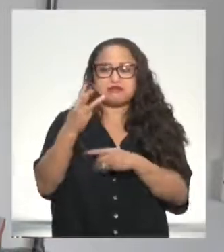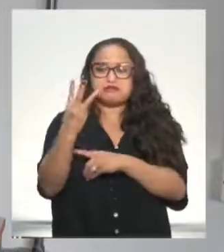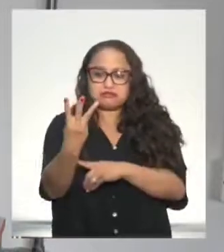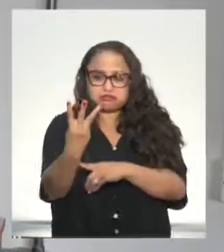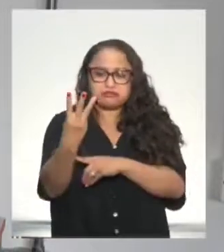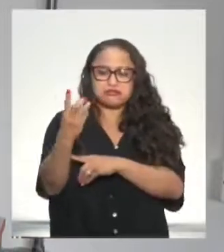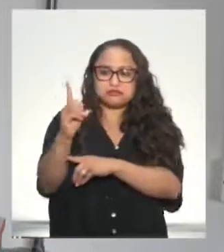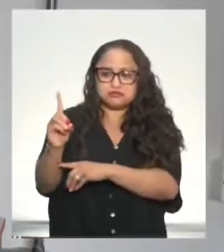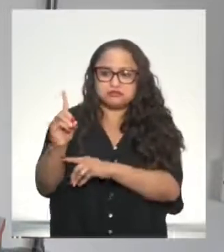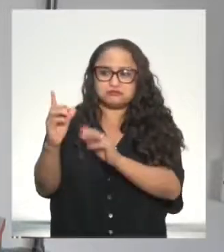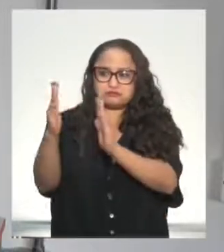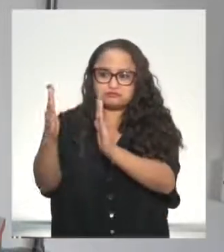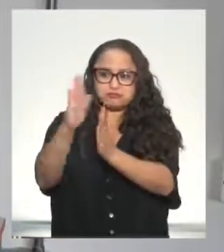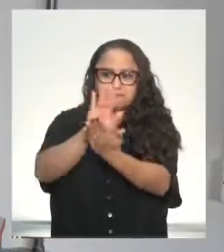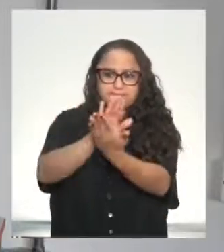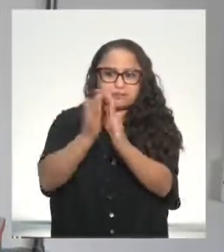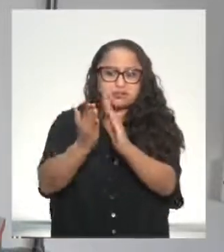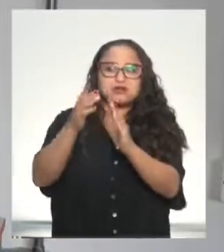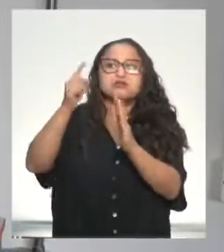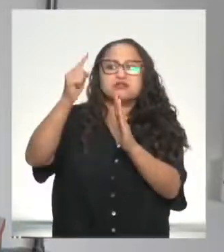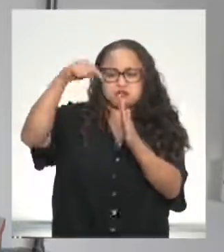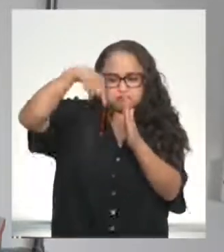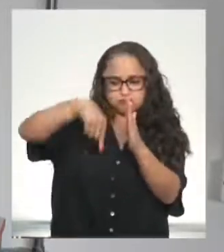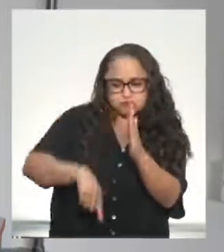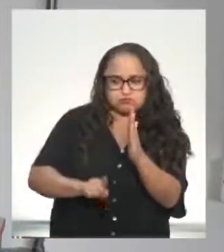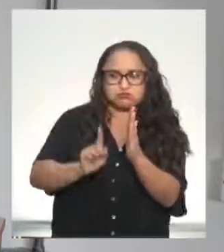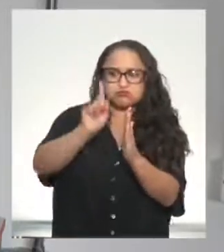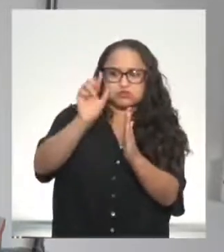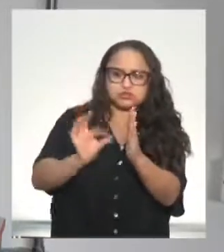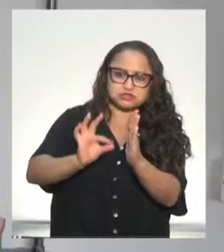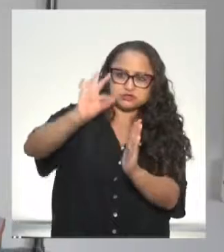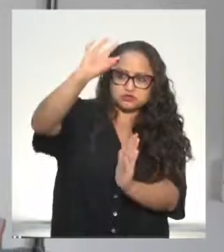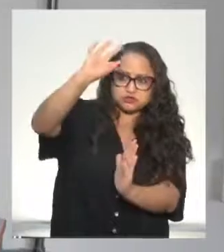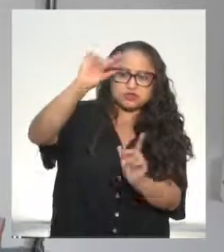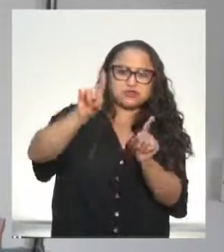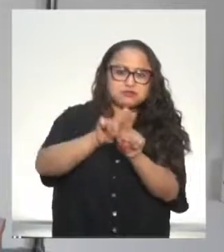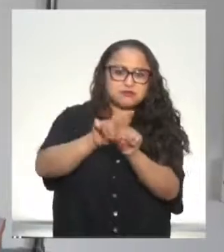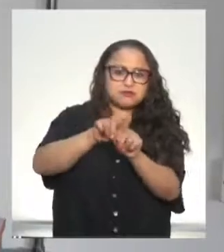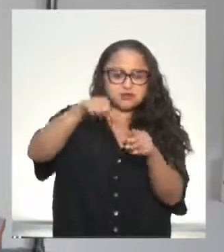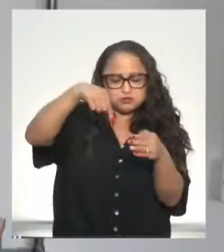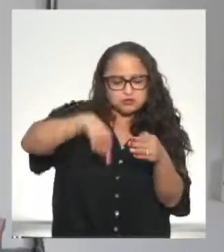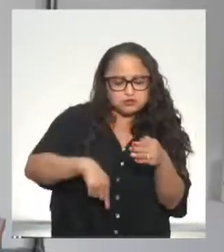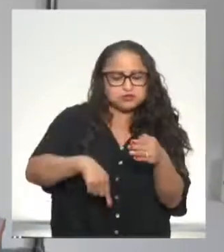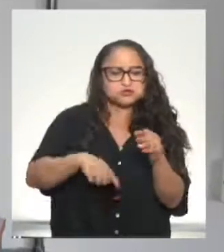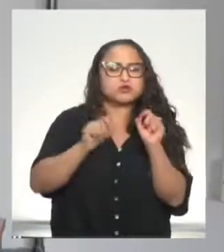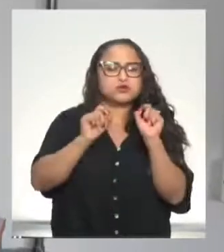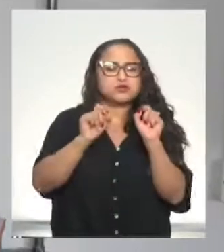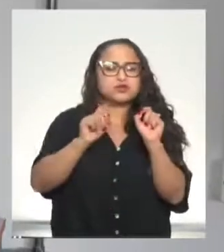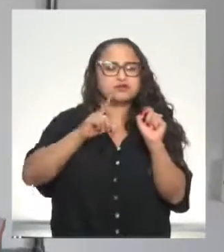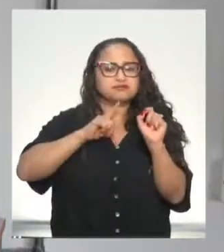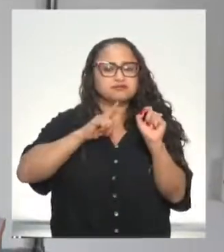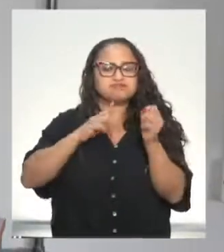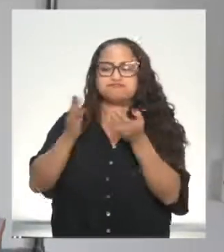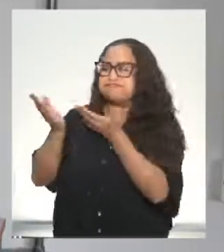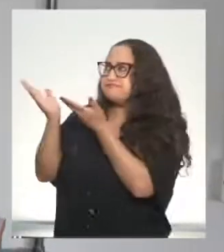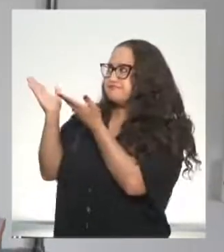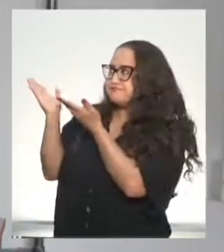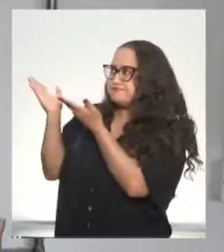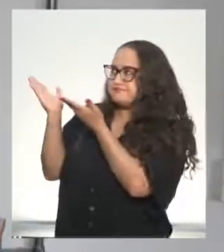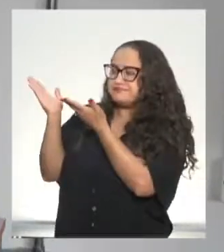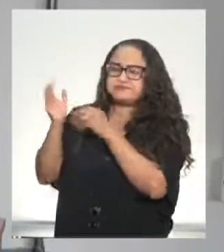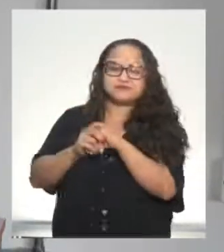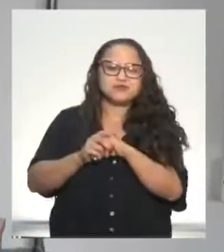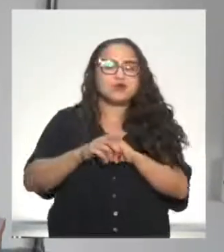e Z, largura, altura e profundidade. As mais convencionais utilizam polos de filamento, como essa nossa aqui.